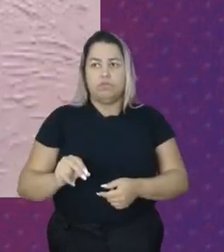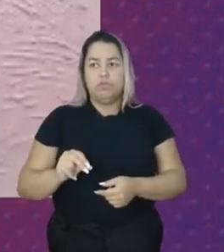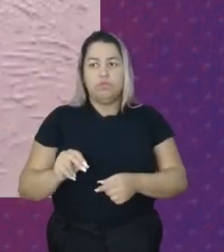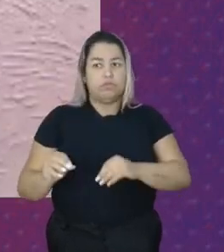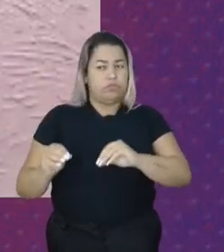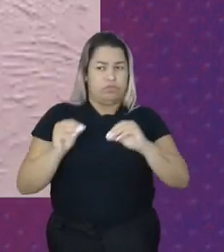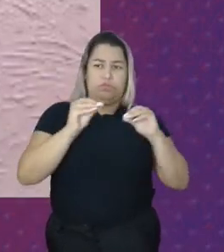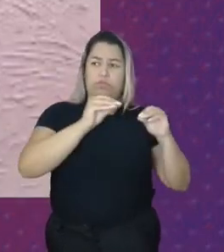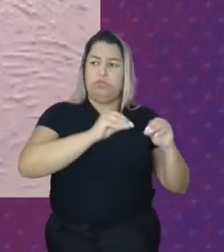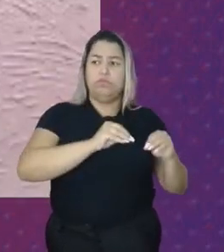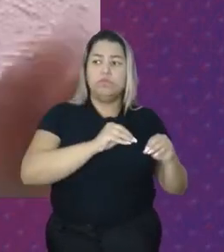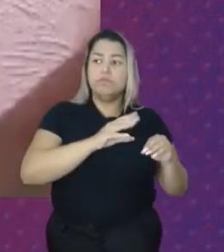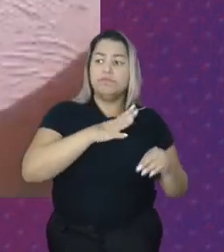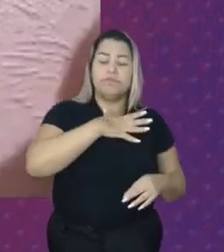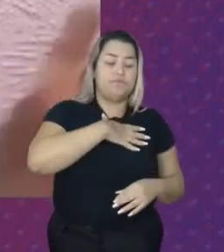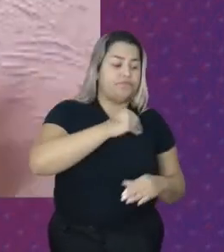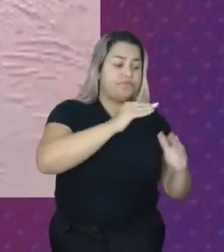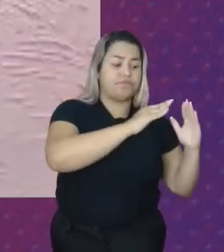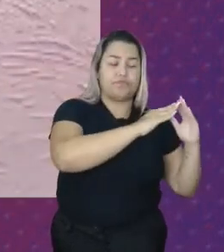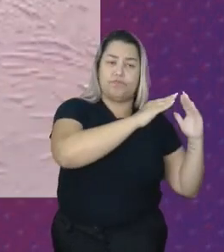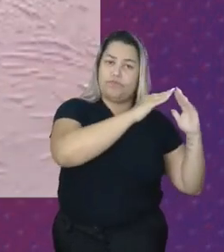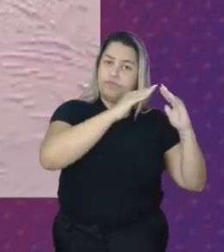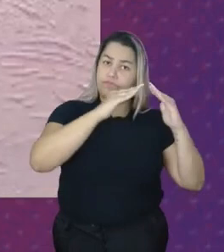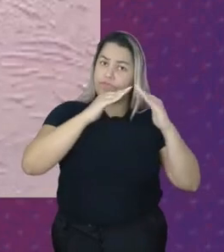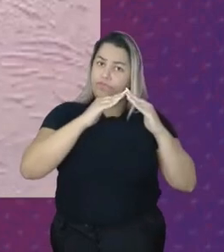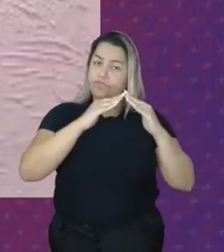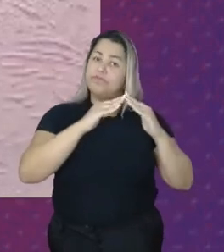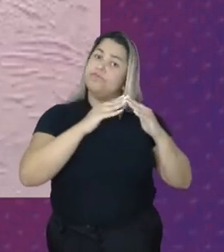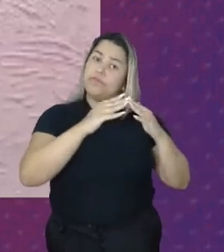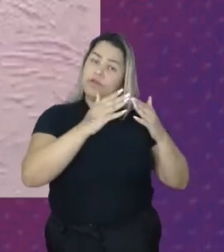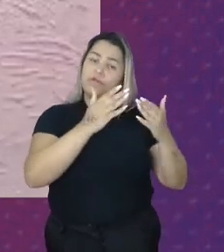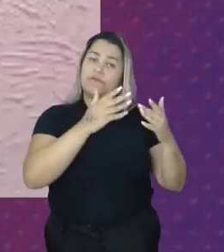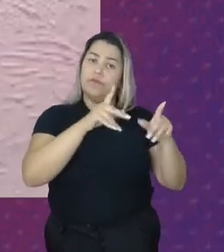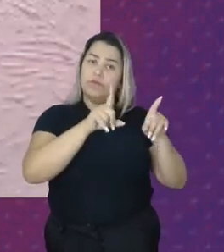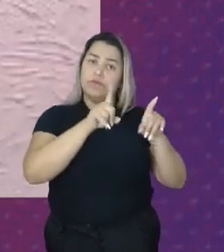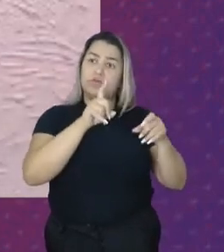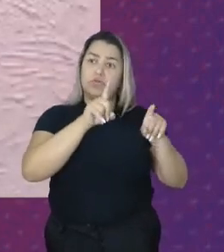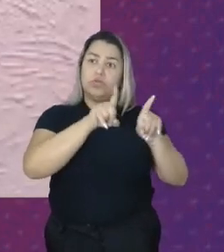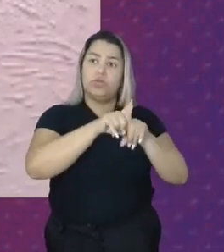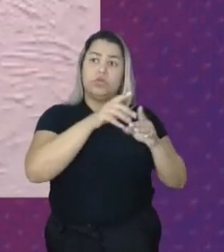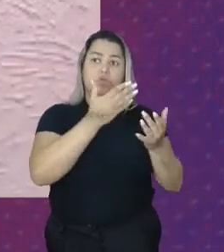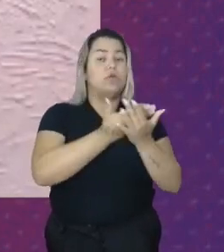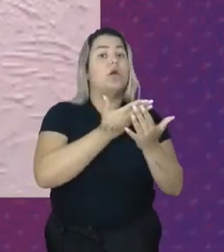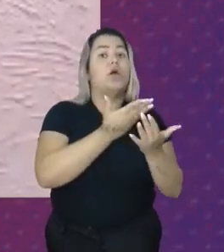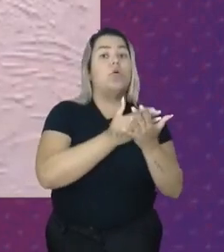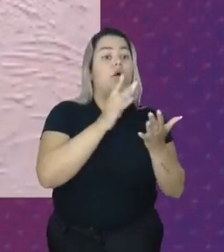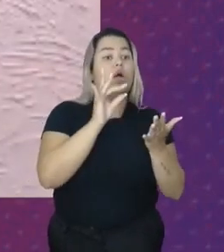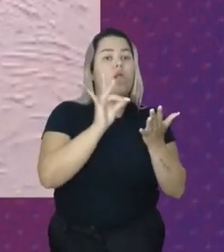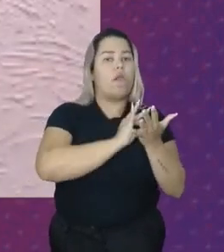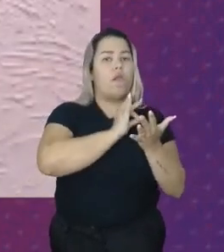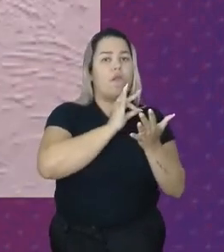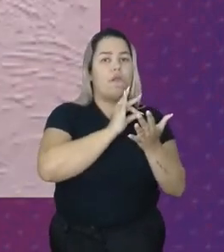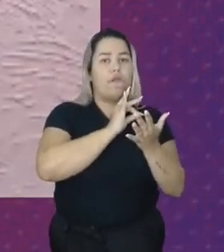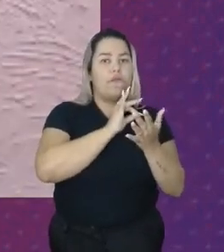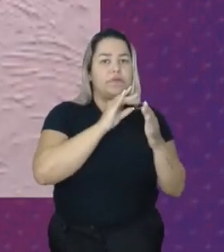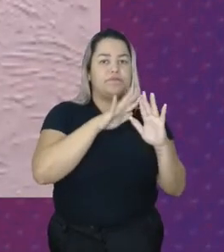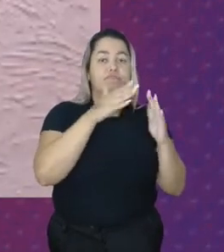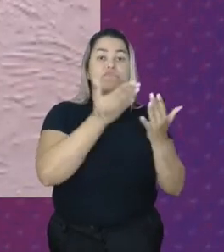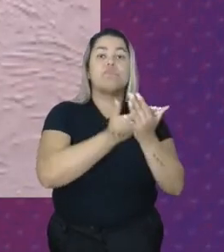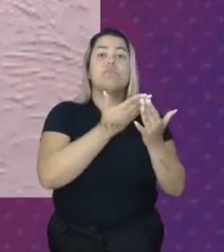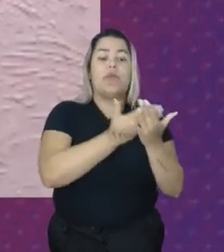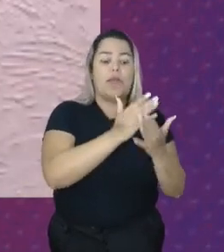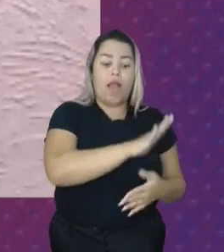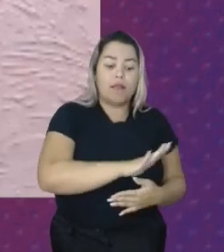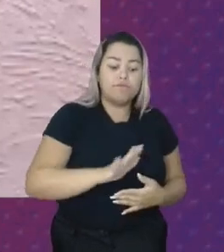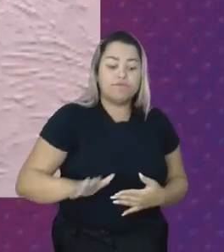porque ela é a filha da minha vizinha, ela veio estudar. Mas cadê a matrícula da escola? Cadê aquela criança que estava